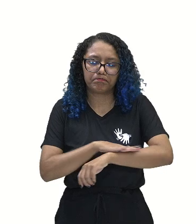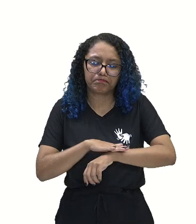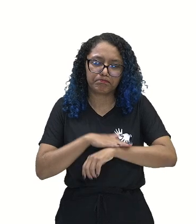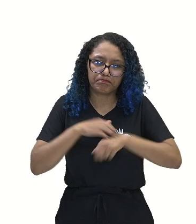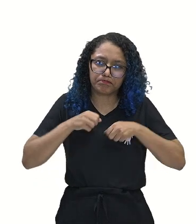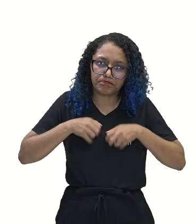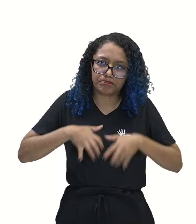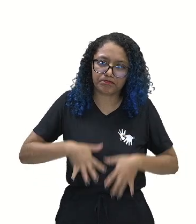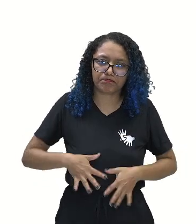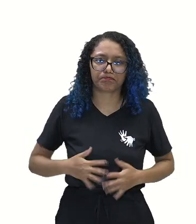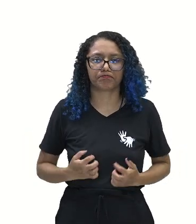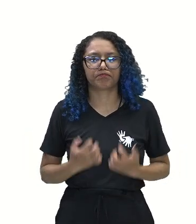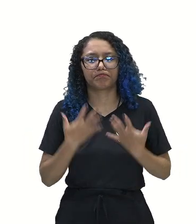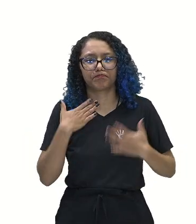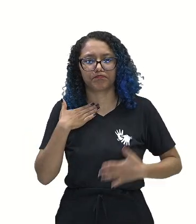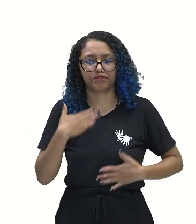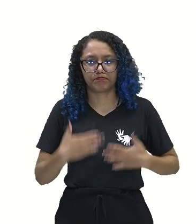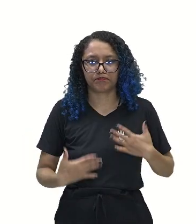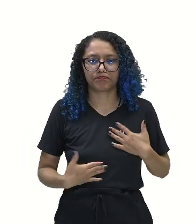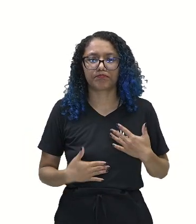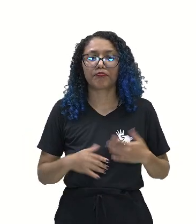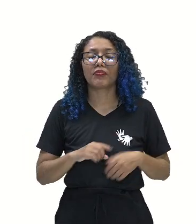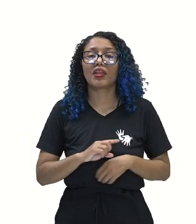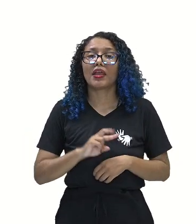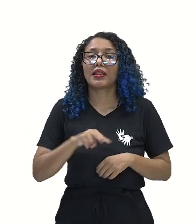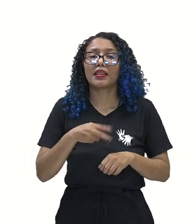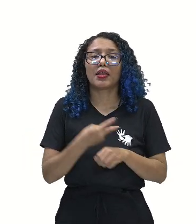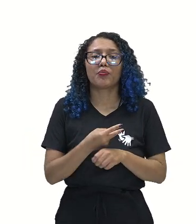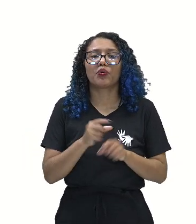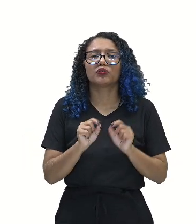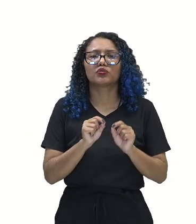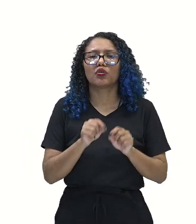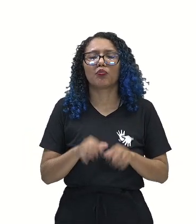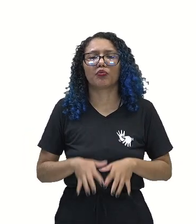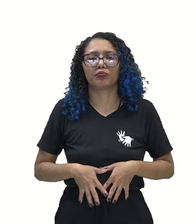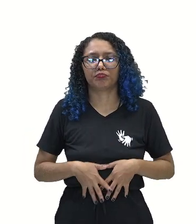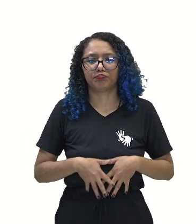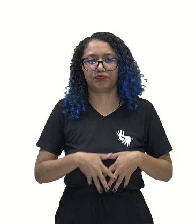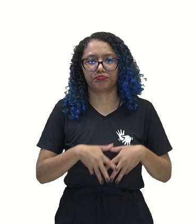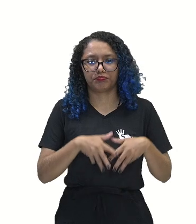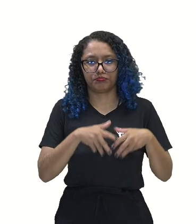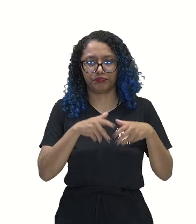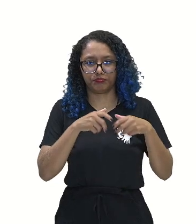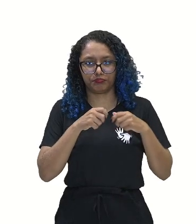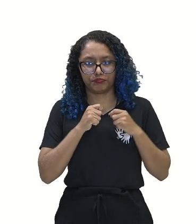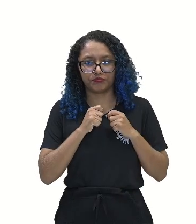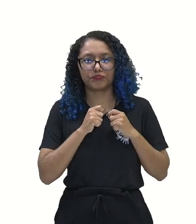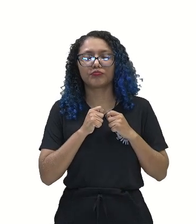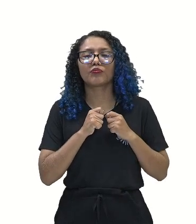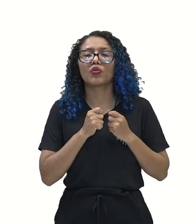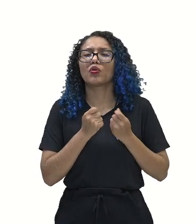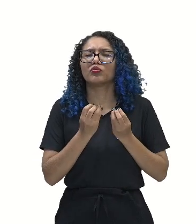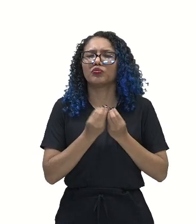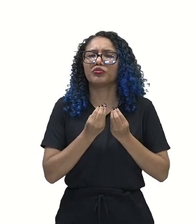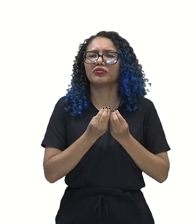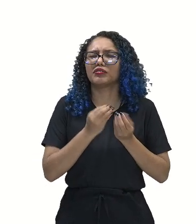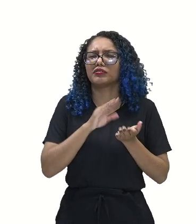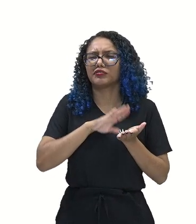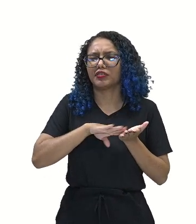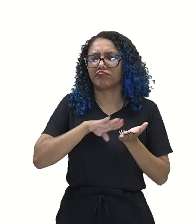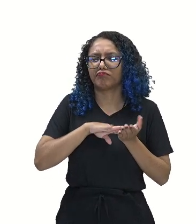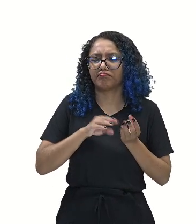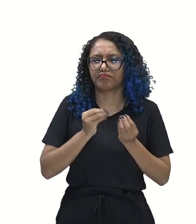tá? Aos tecidos. E depois ele vai remover os produtos residuais, tá?